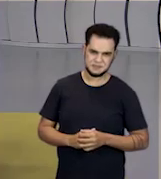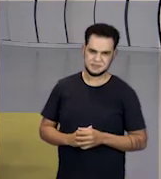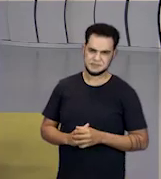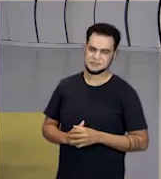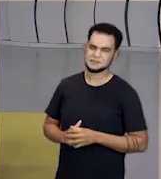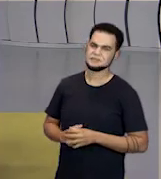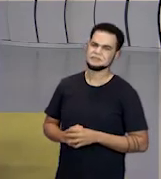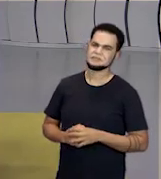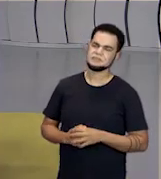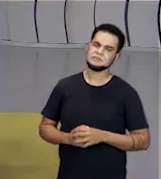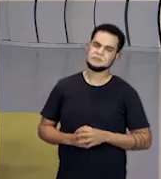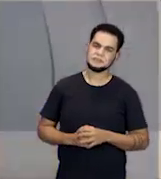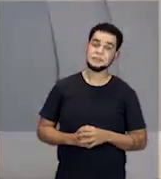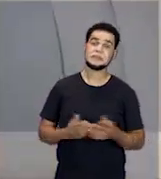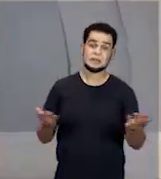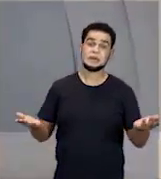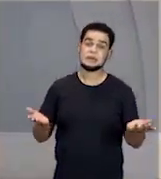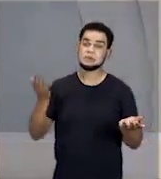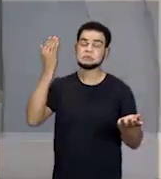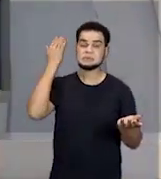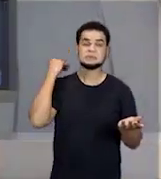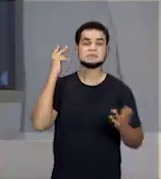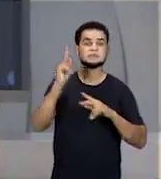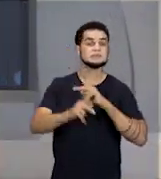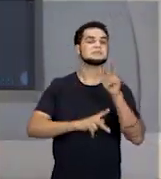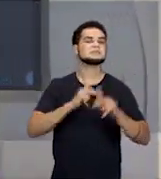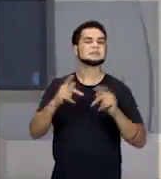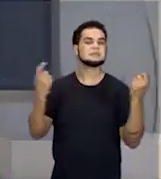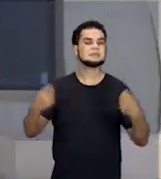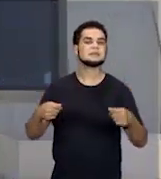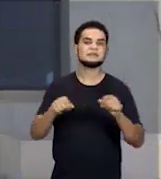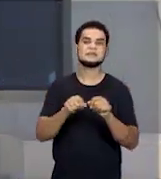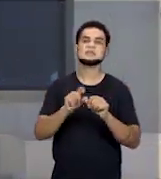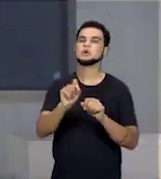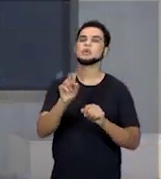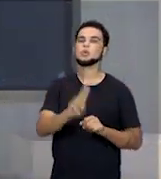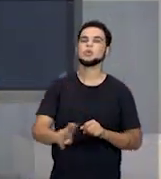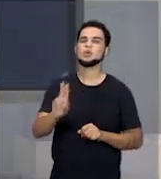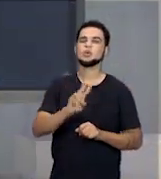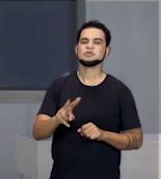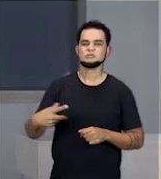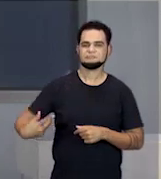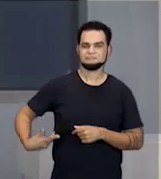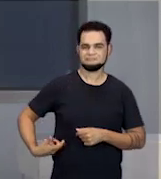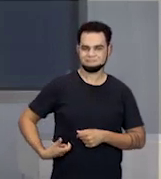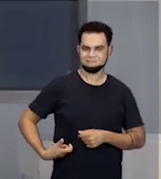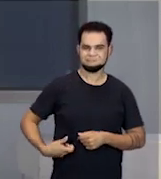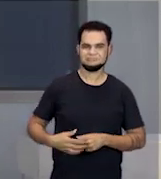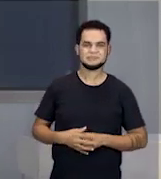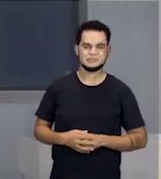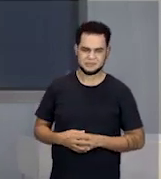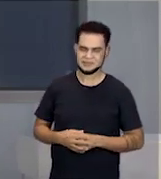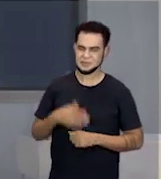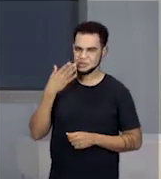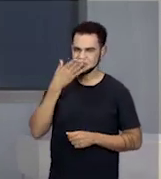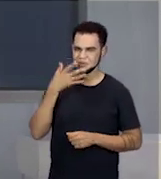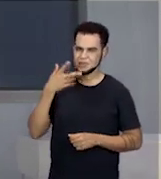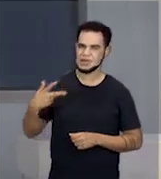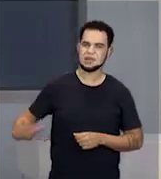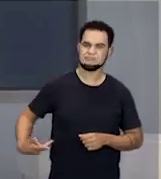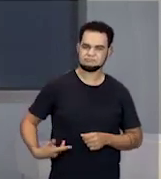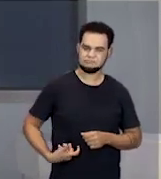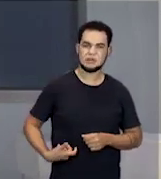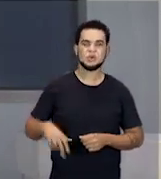tempo atrás, as pessoas aí que necessitavam de fazer o uso de insulina, tá? Elas utilizavam a